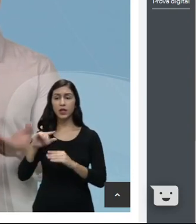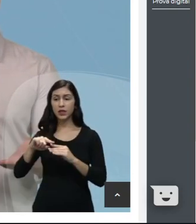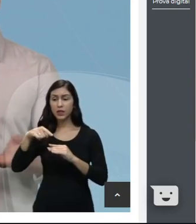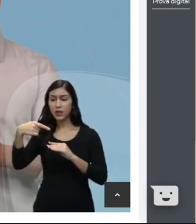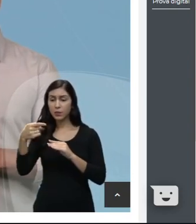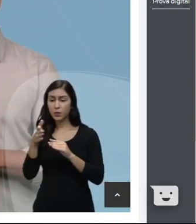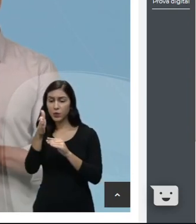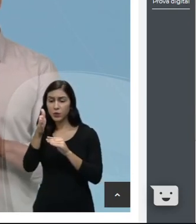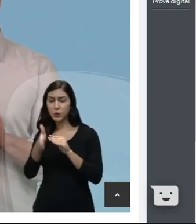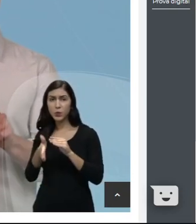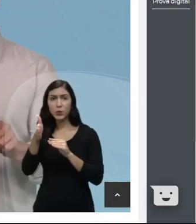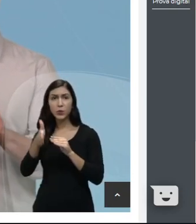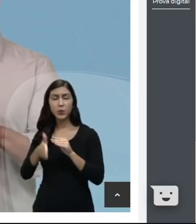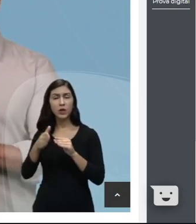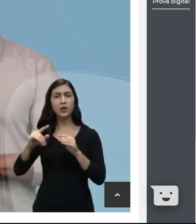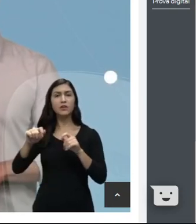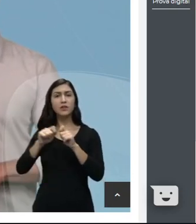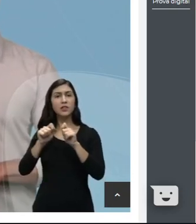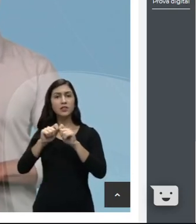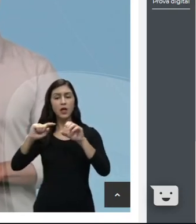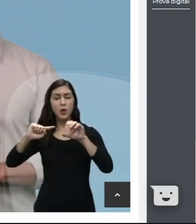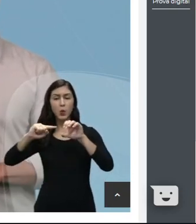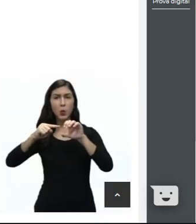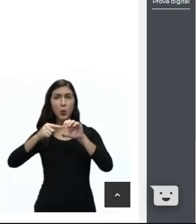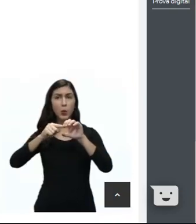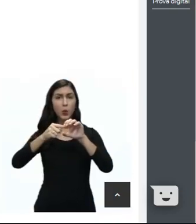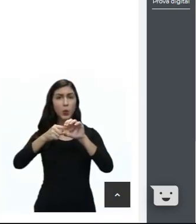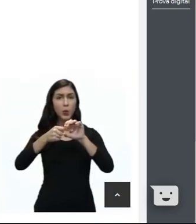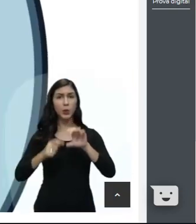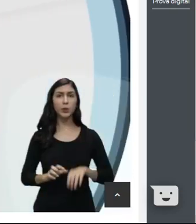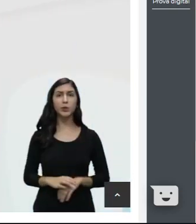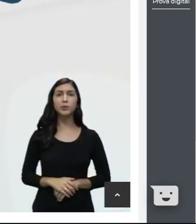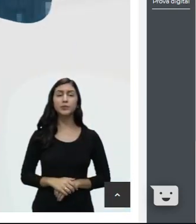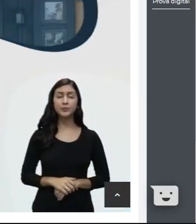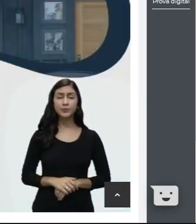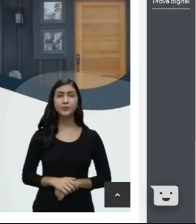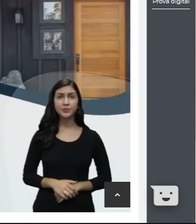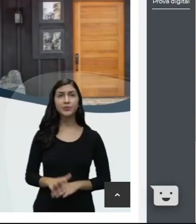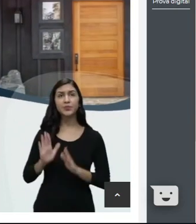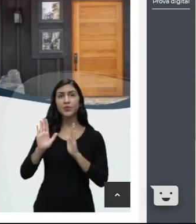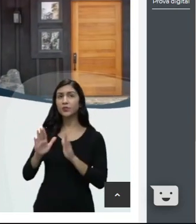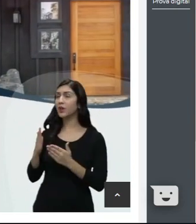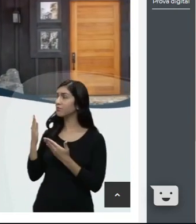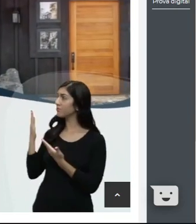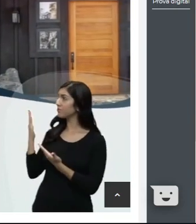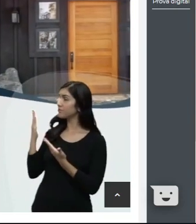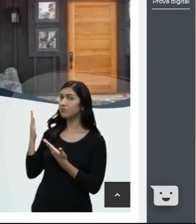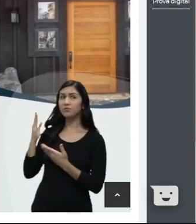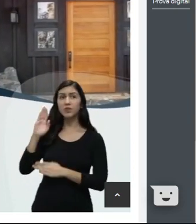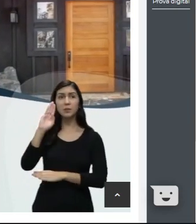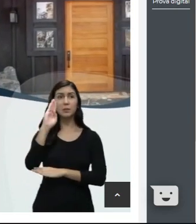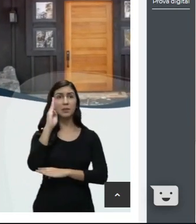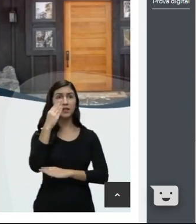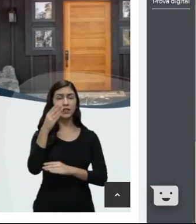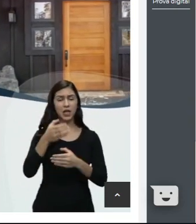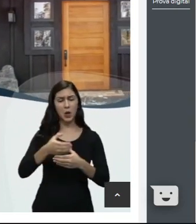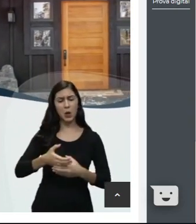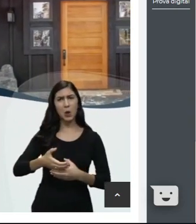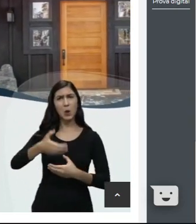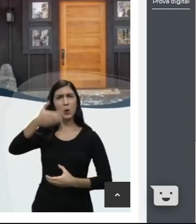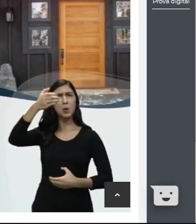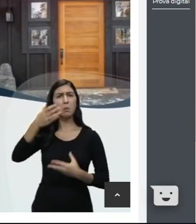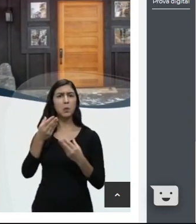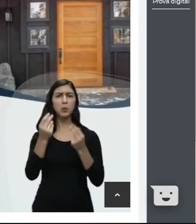da retirada de material para os furos, por exemplo. Já as barras de madeira comprimidas são bem mais